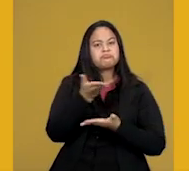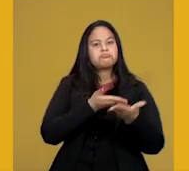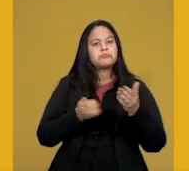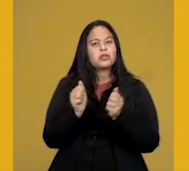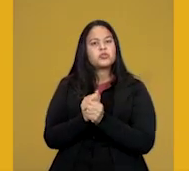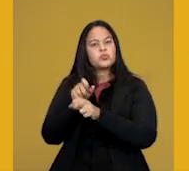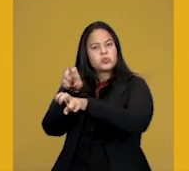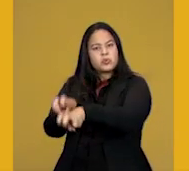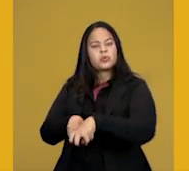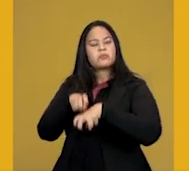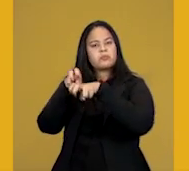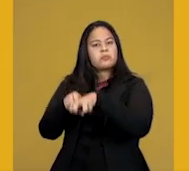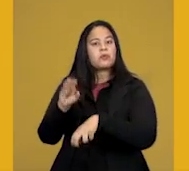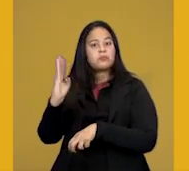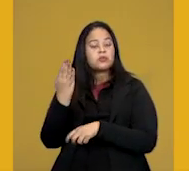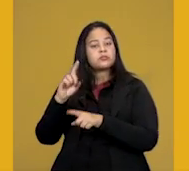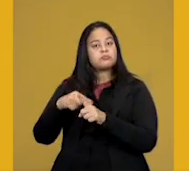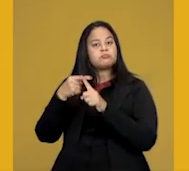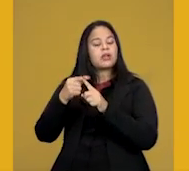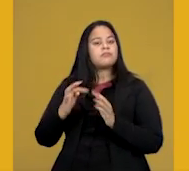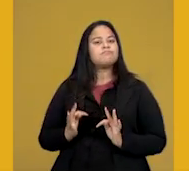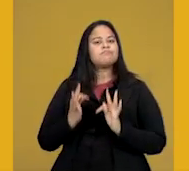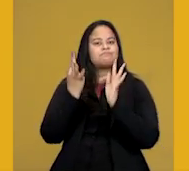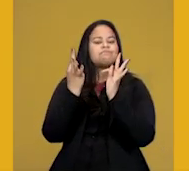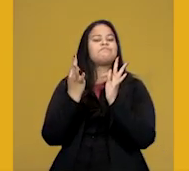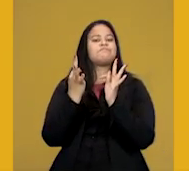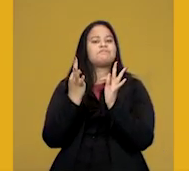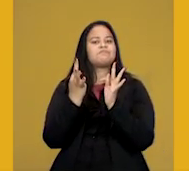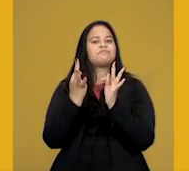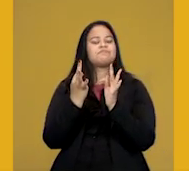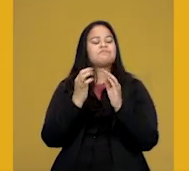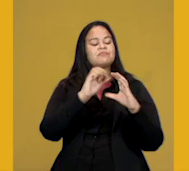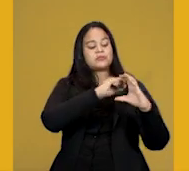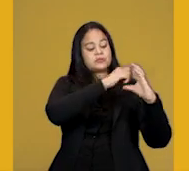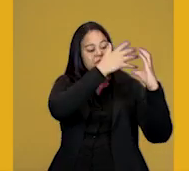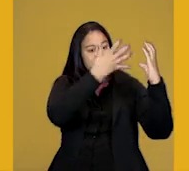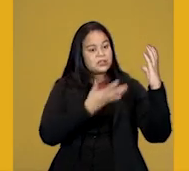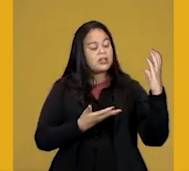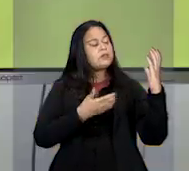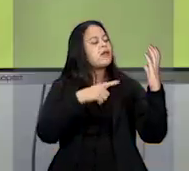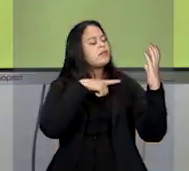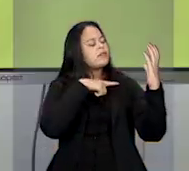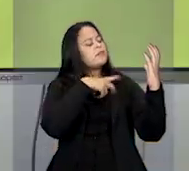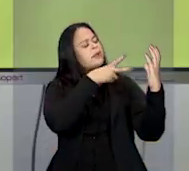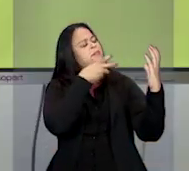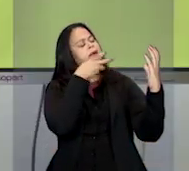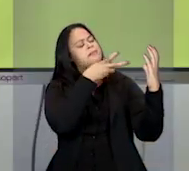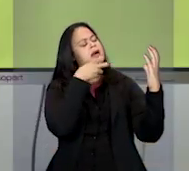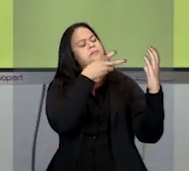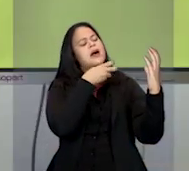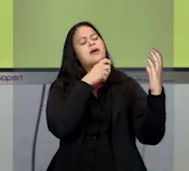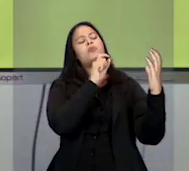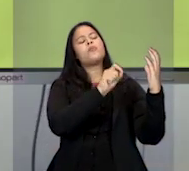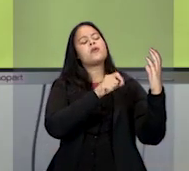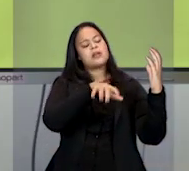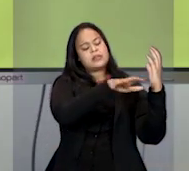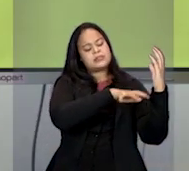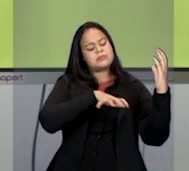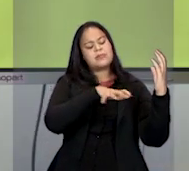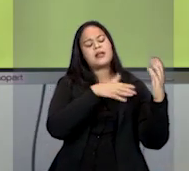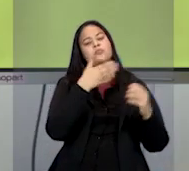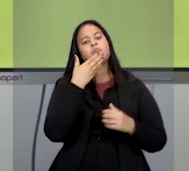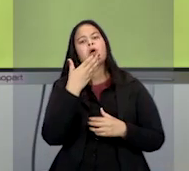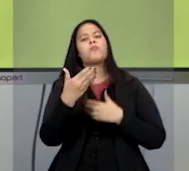a biotecnologia e até as questões climáticas também, para poder conhecer essa questão do espaço ali que está